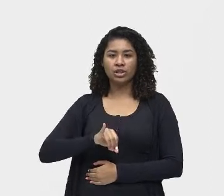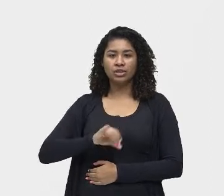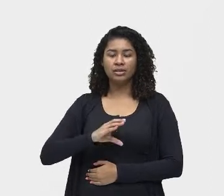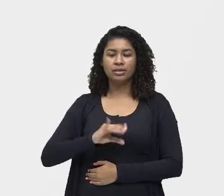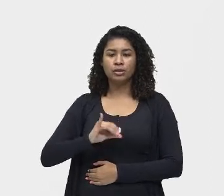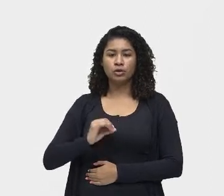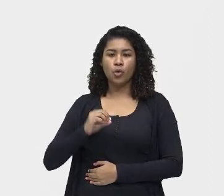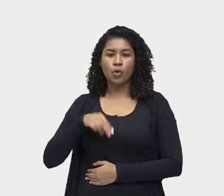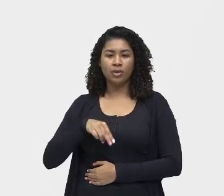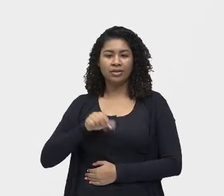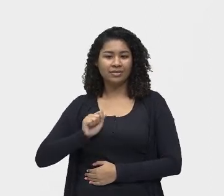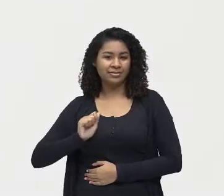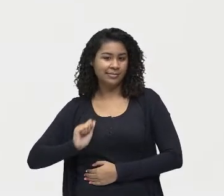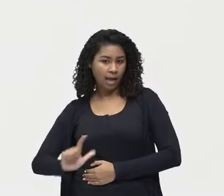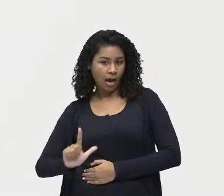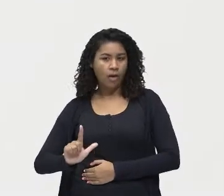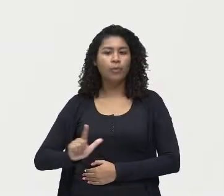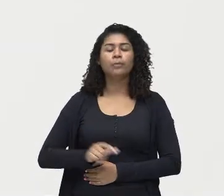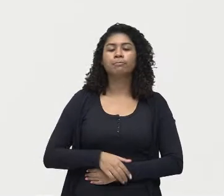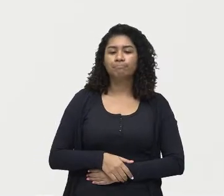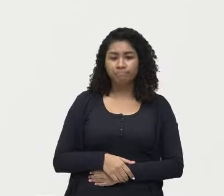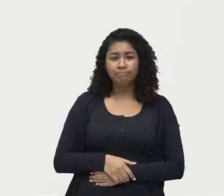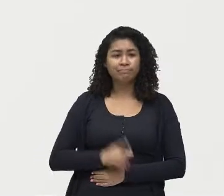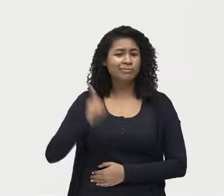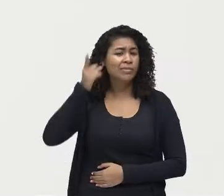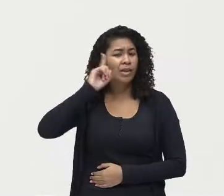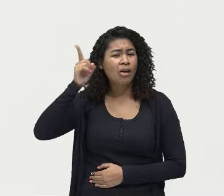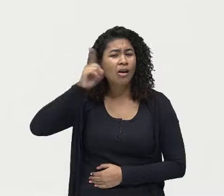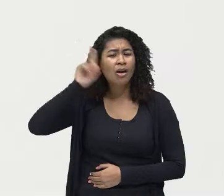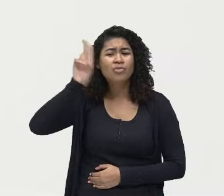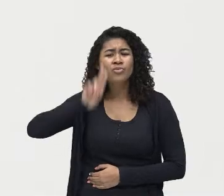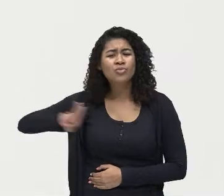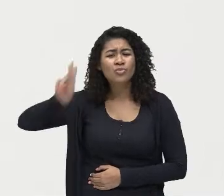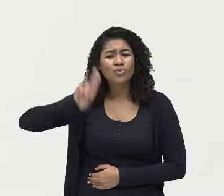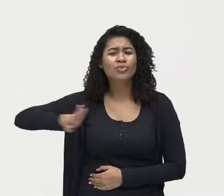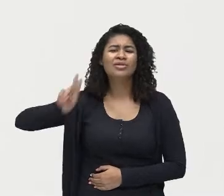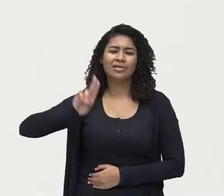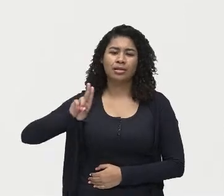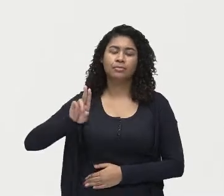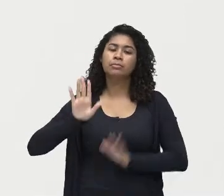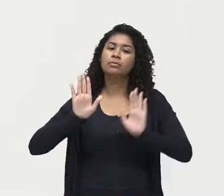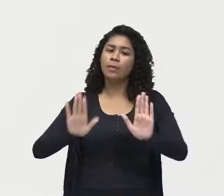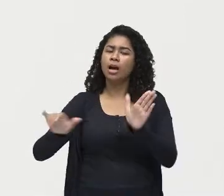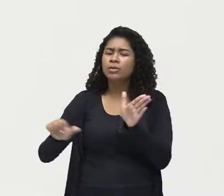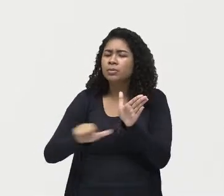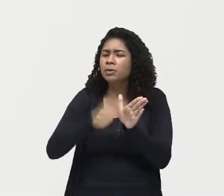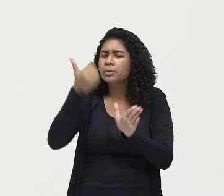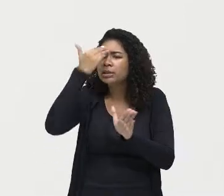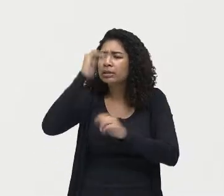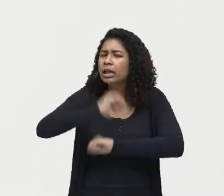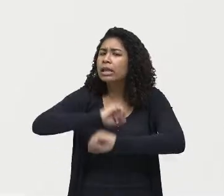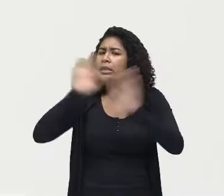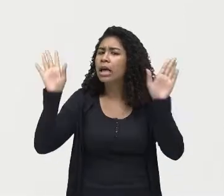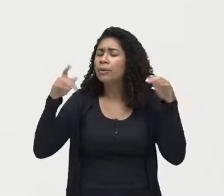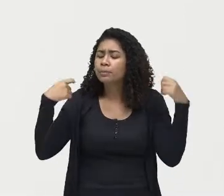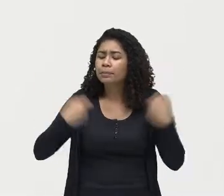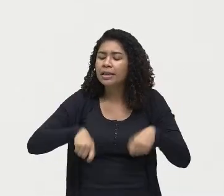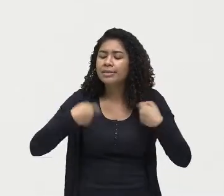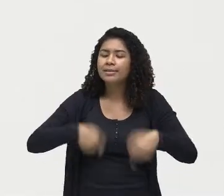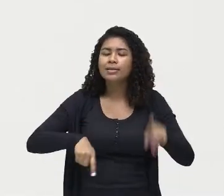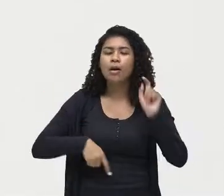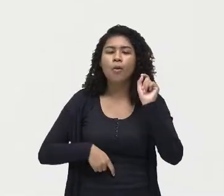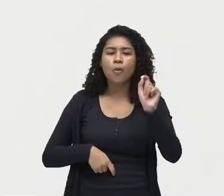exemplo, está presente no seu, no meu, no nosso dia a dia. Nós precisamos entender aqui, primeiramente, que, olhe só o